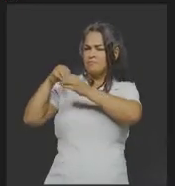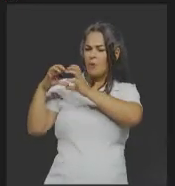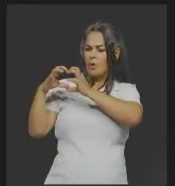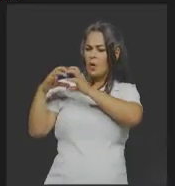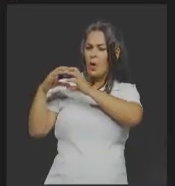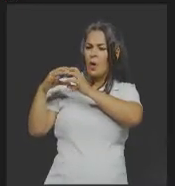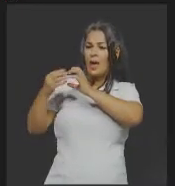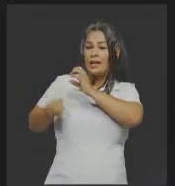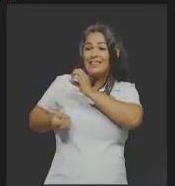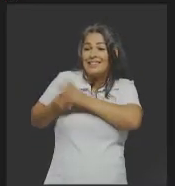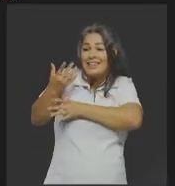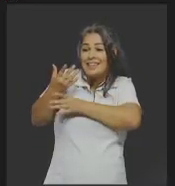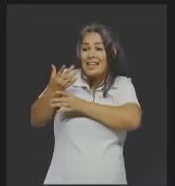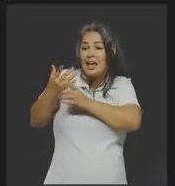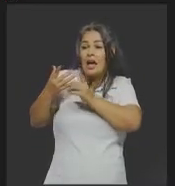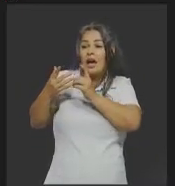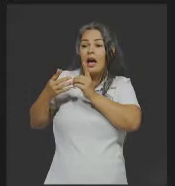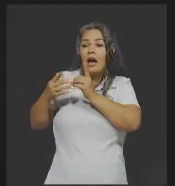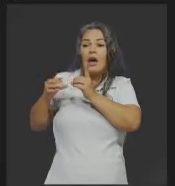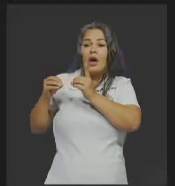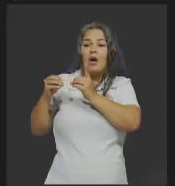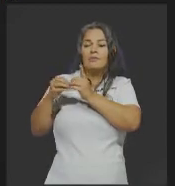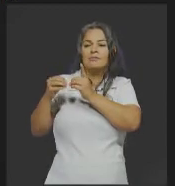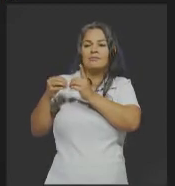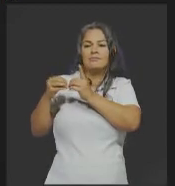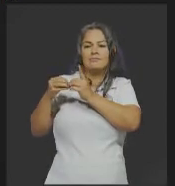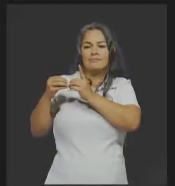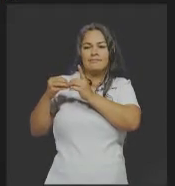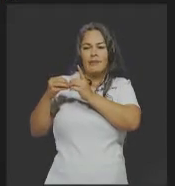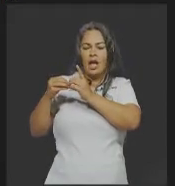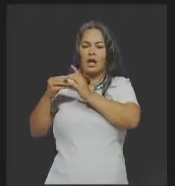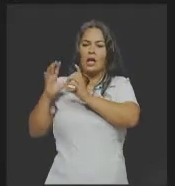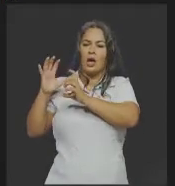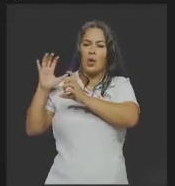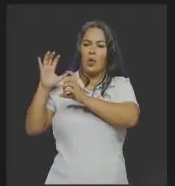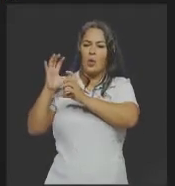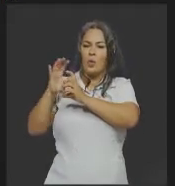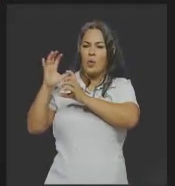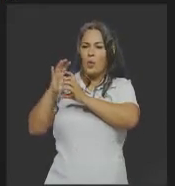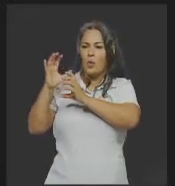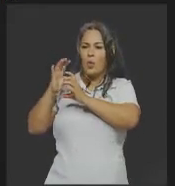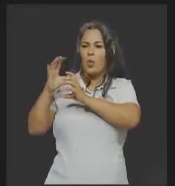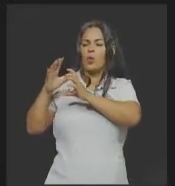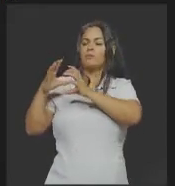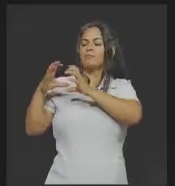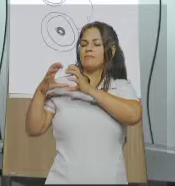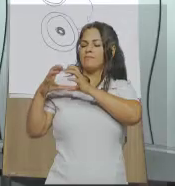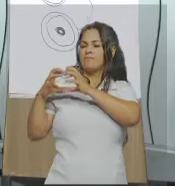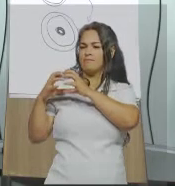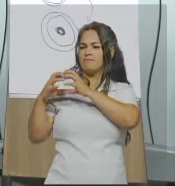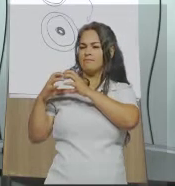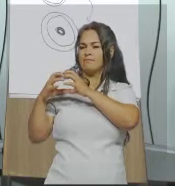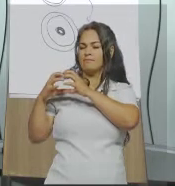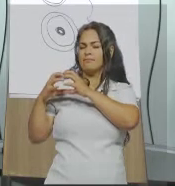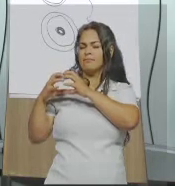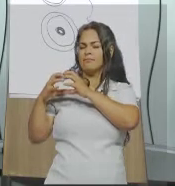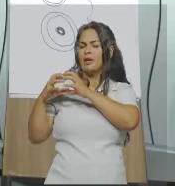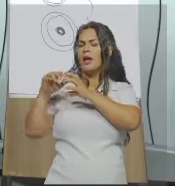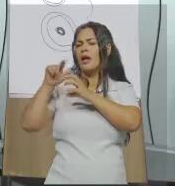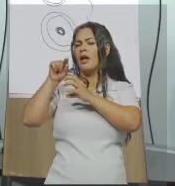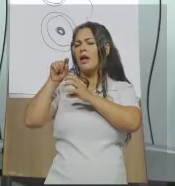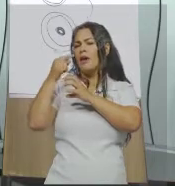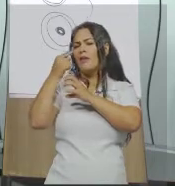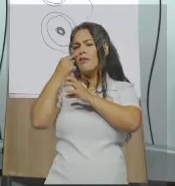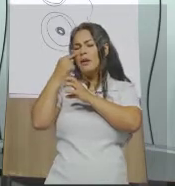atuam sobre a hipófise, que a estimulam a secretar outros hormônios. Para você ter uma ideia, a hipófise